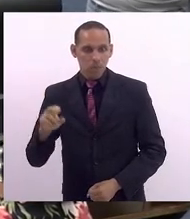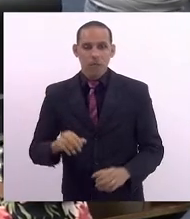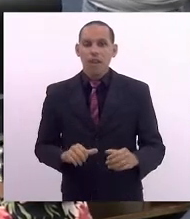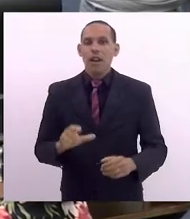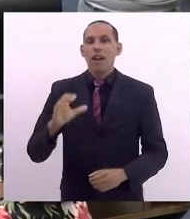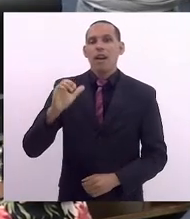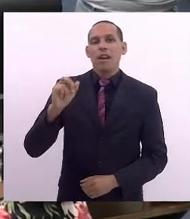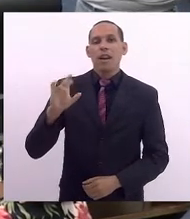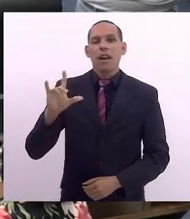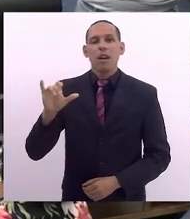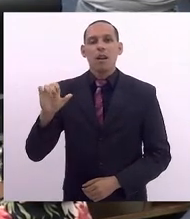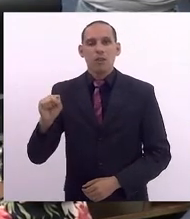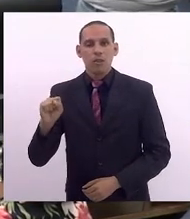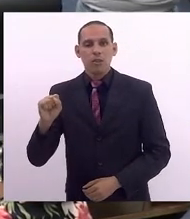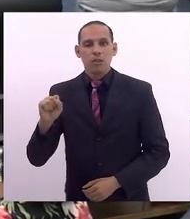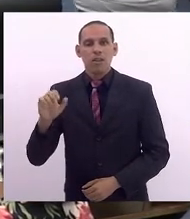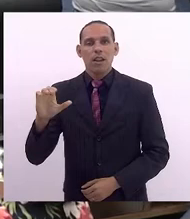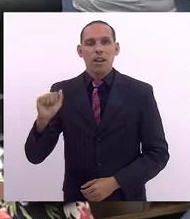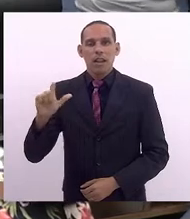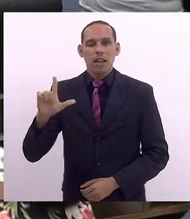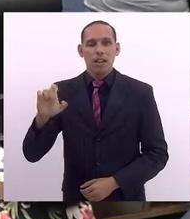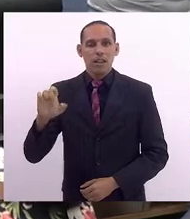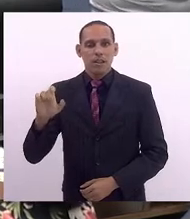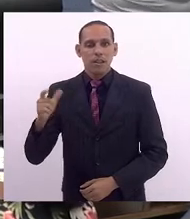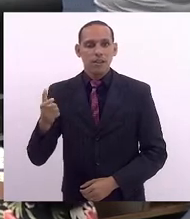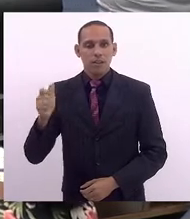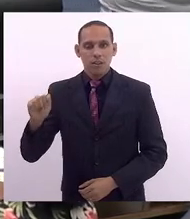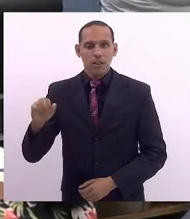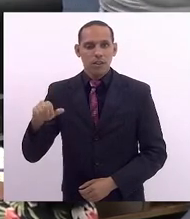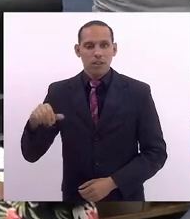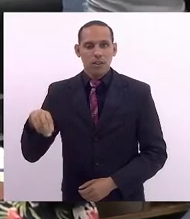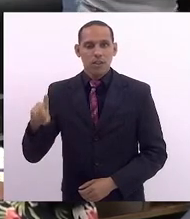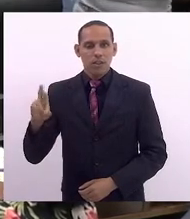Carlos Alexandre Hidalgo